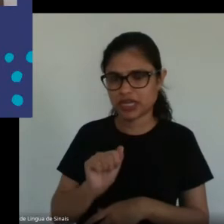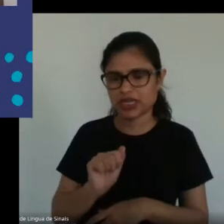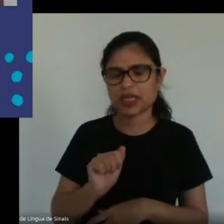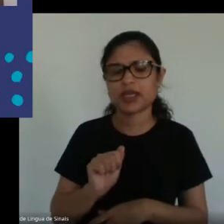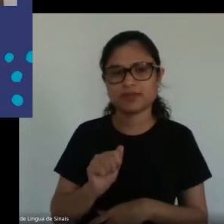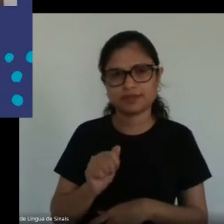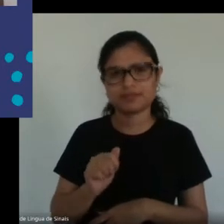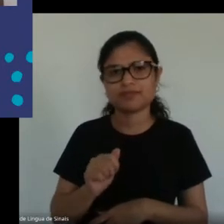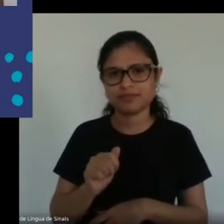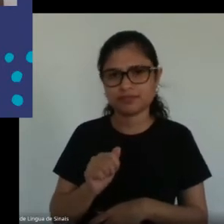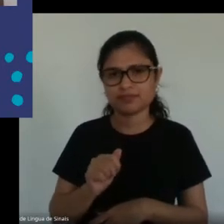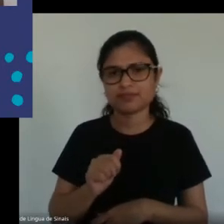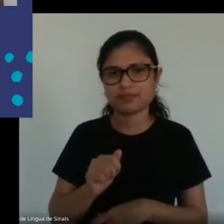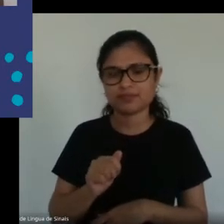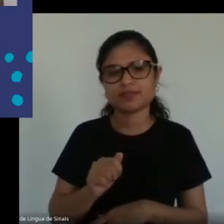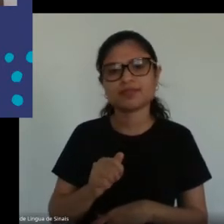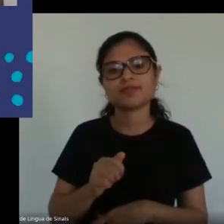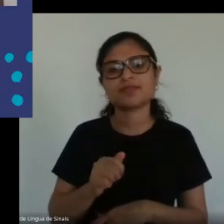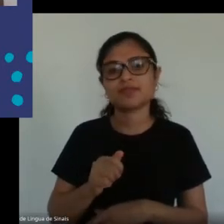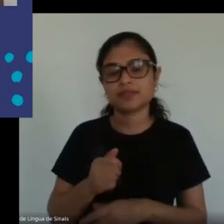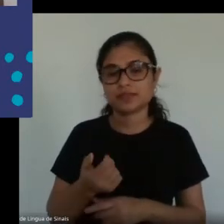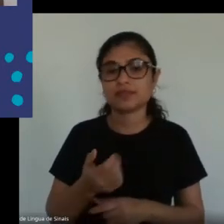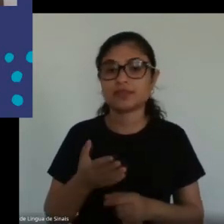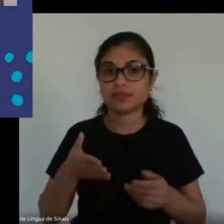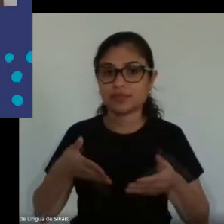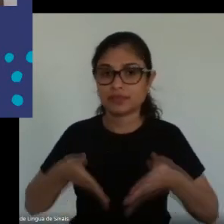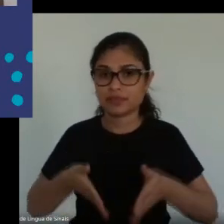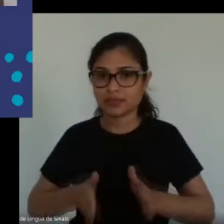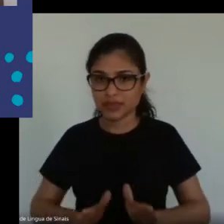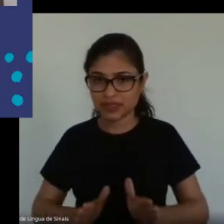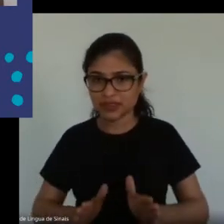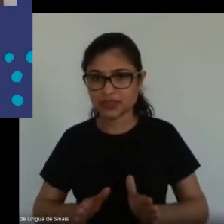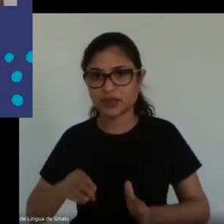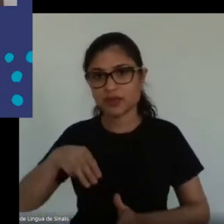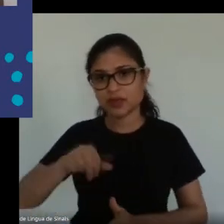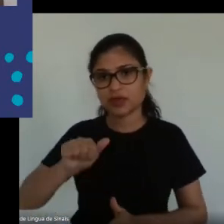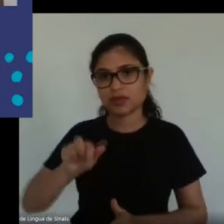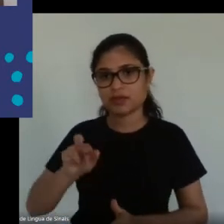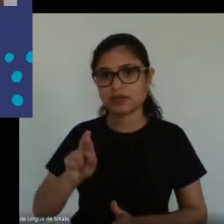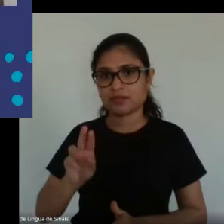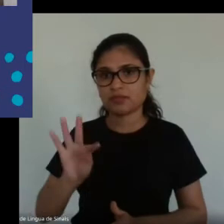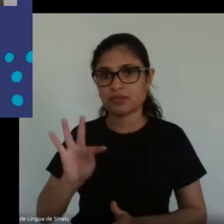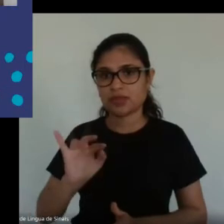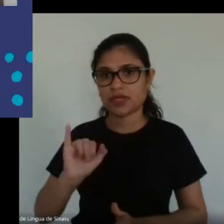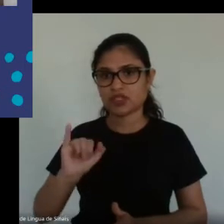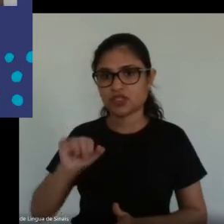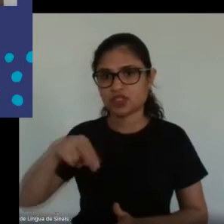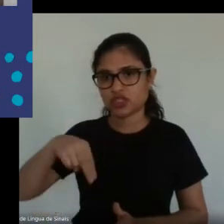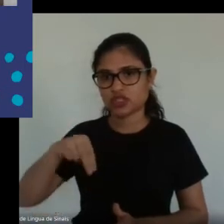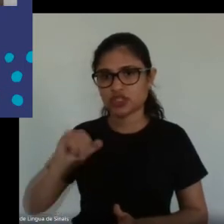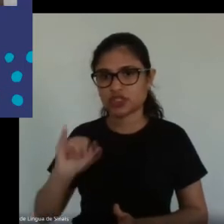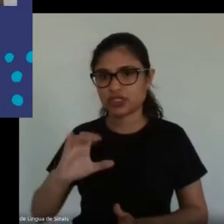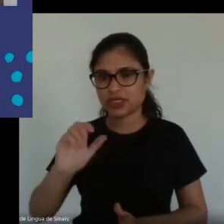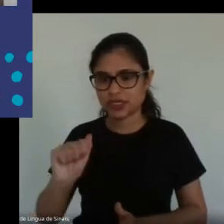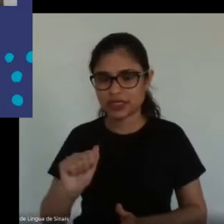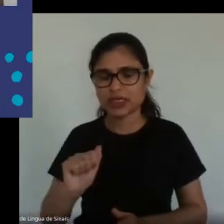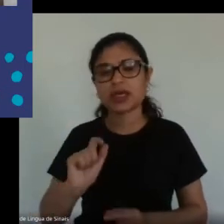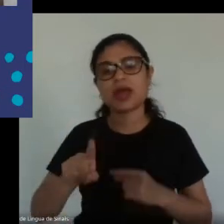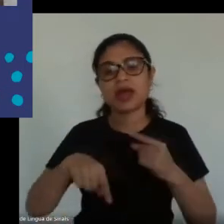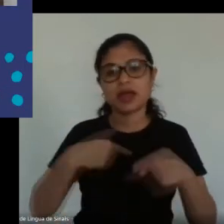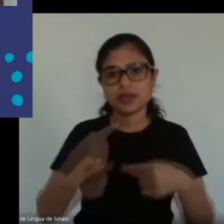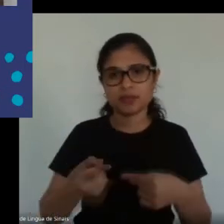se eu estou falando besteira ou não. Mas ele nasceu na Martinica, como ele pôde estudar na França e tal, depois ele foi